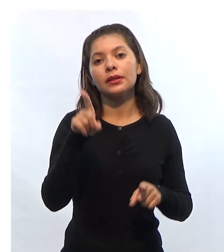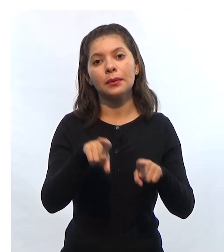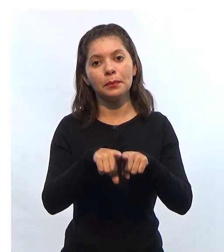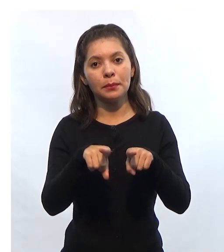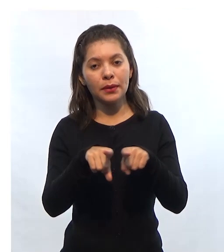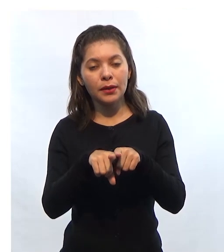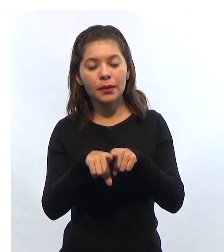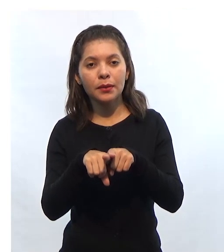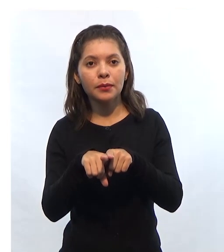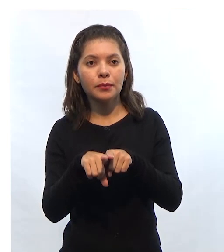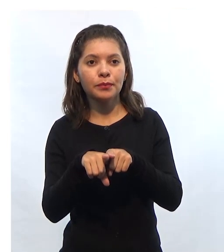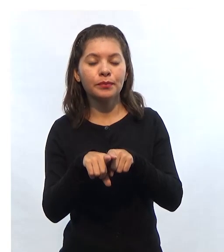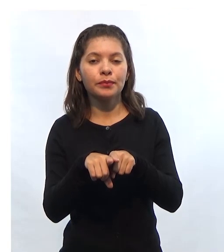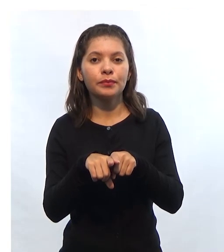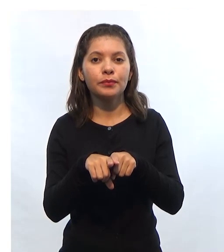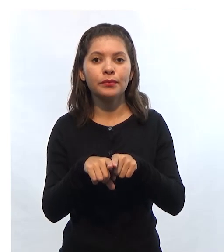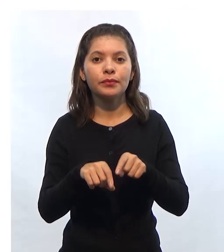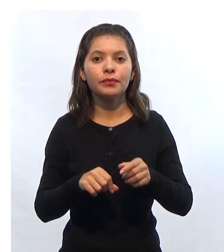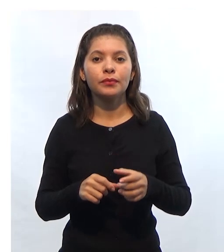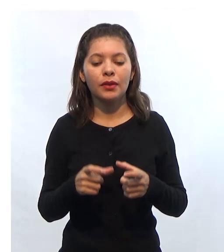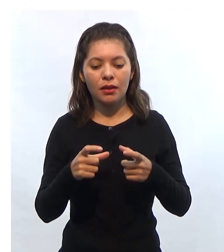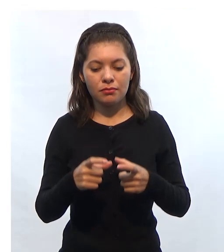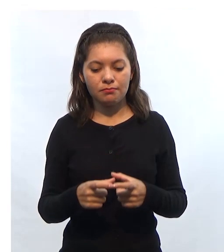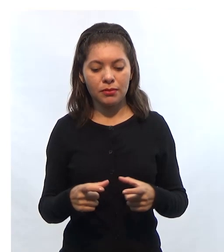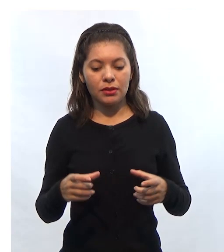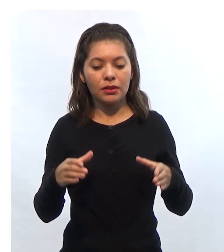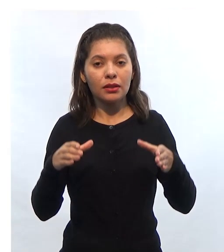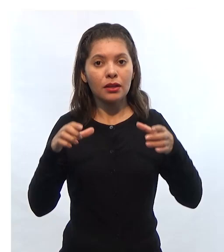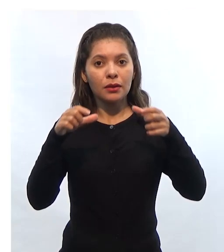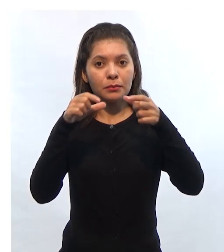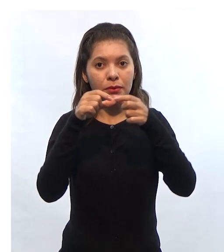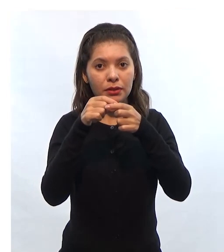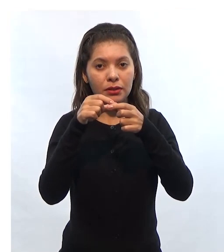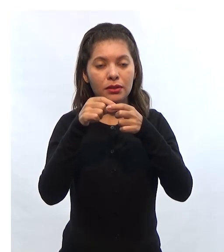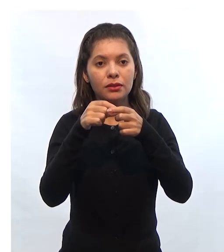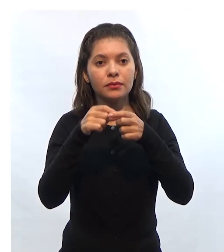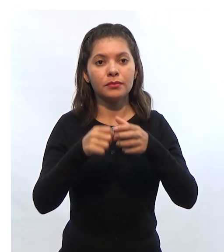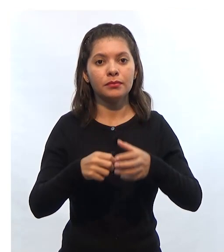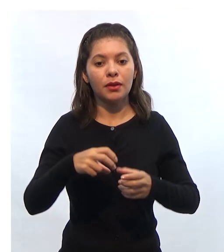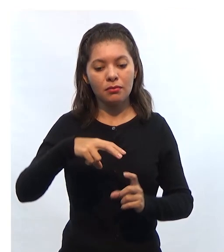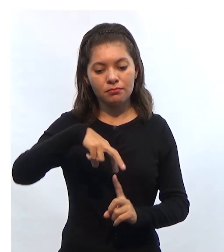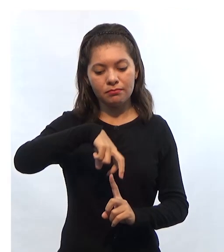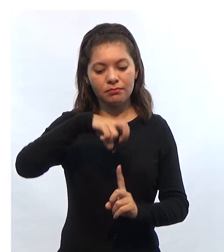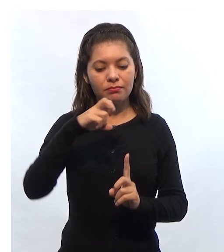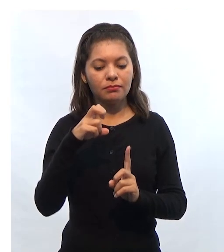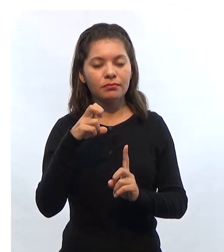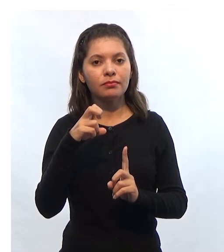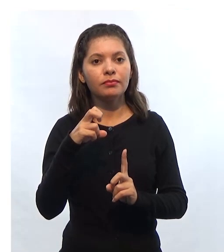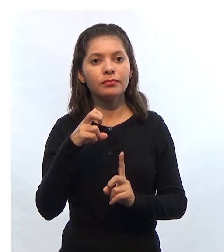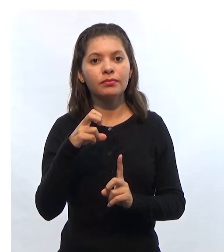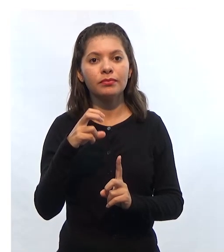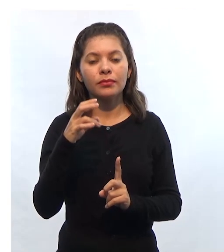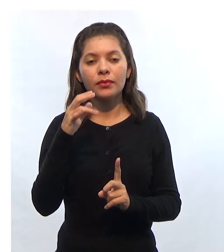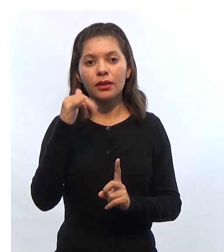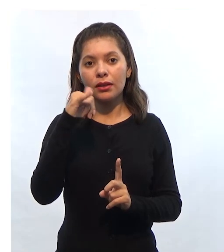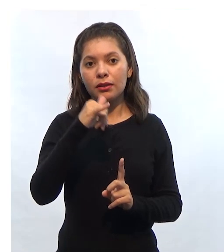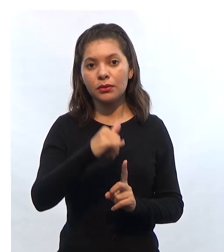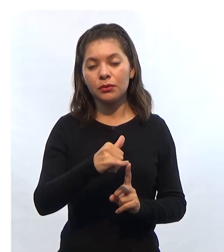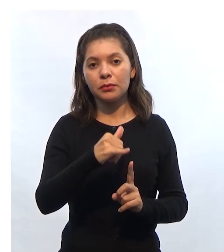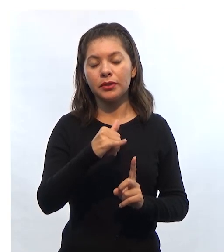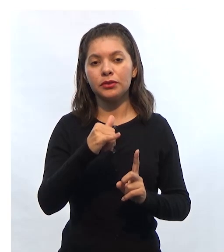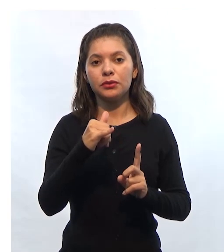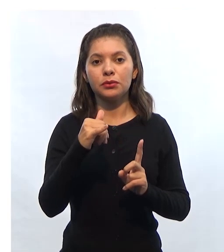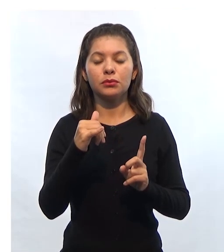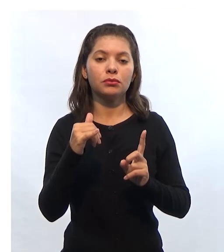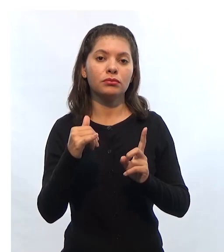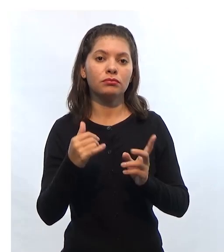também, então você vai ser tamanho família, tamanho menor, enfim. E os eletrodomésticos também vão trabalhar muito com essa questão do